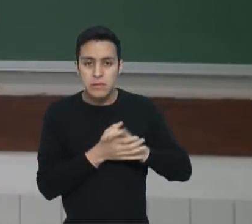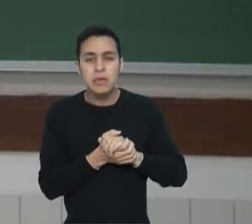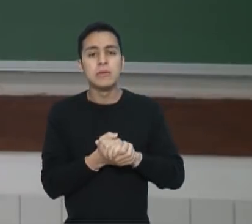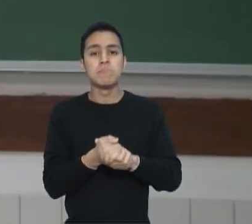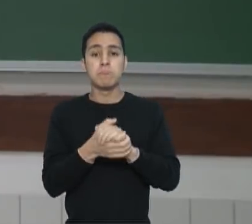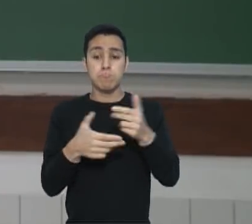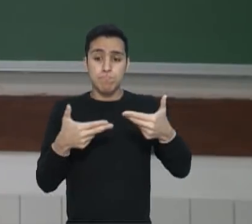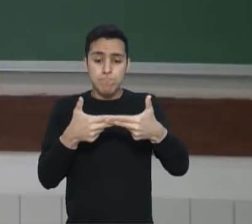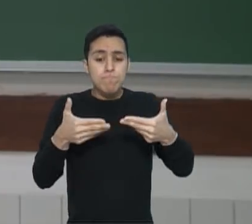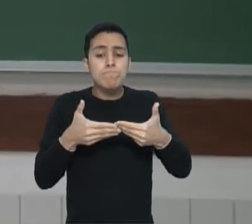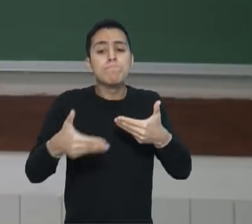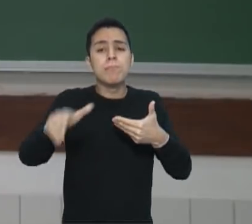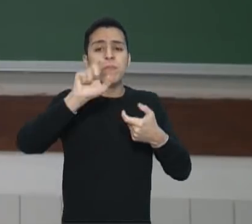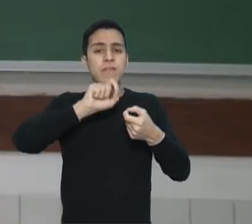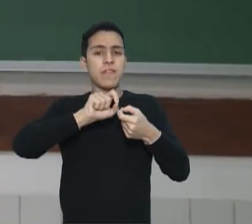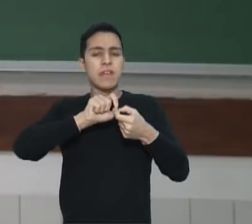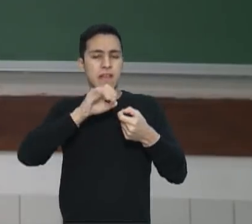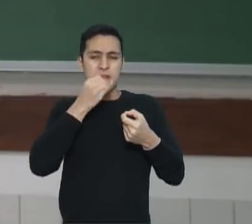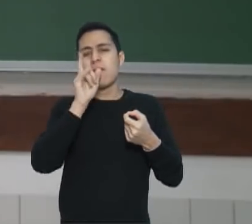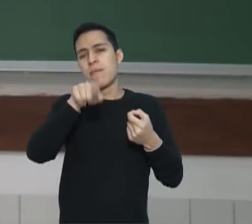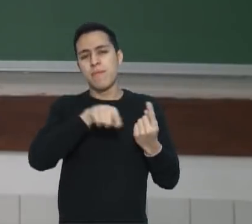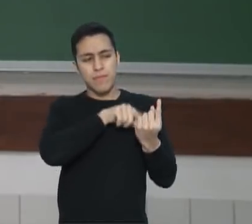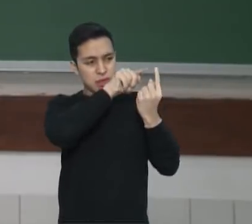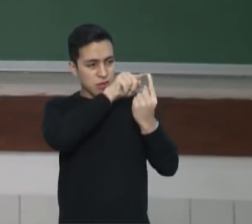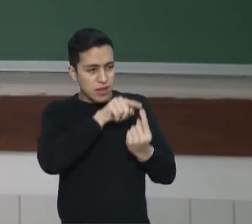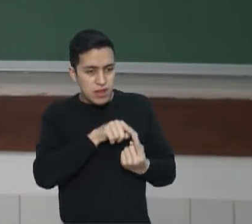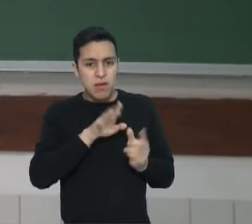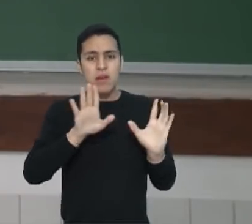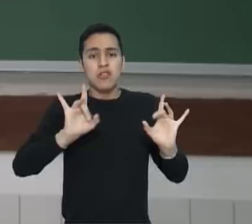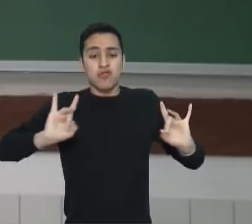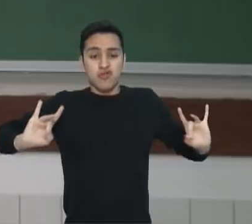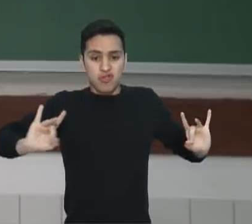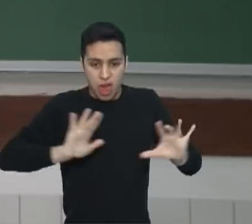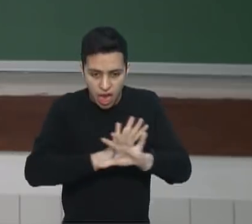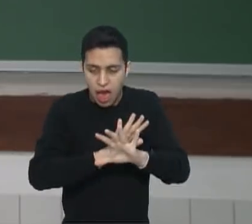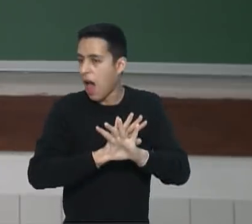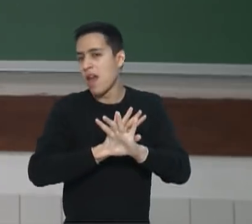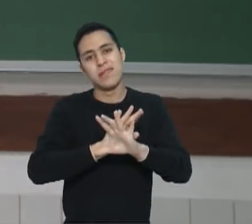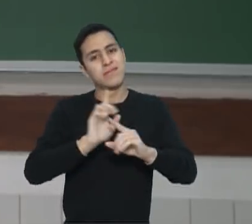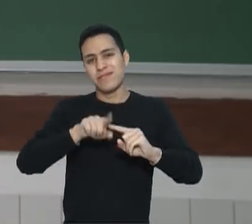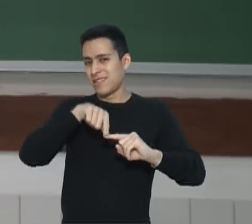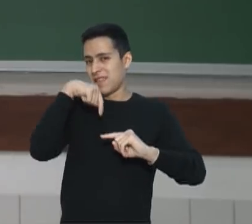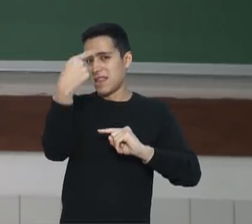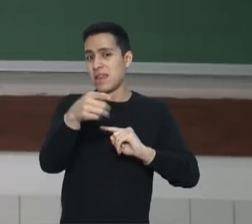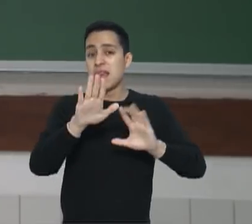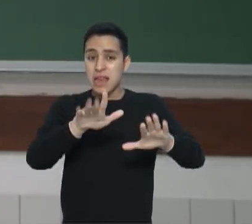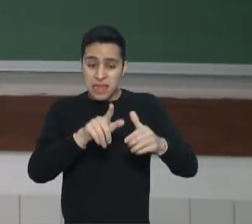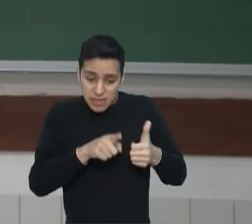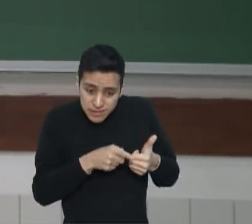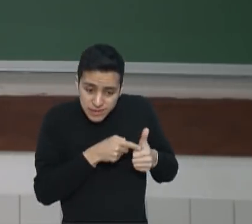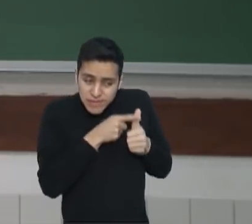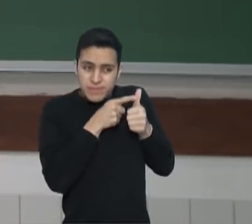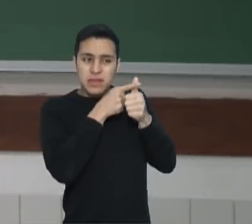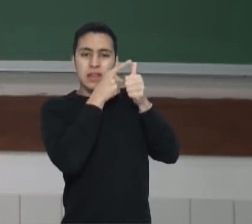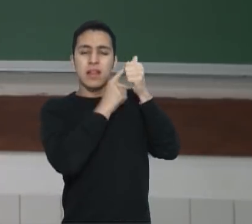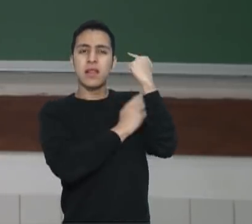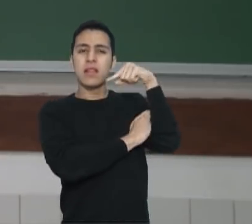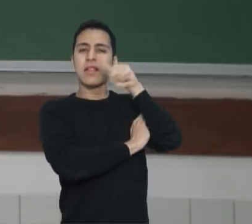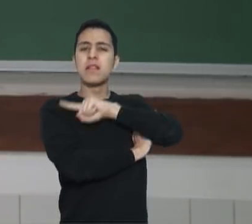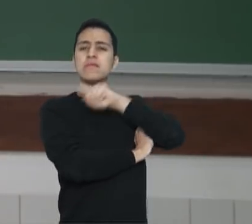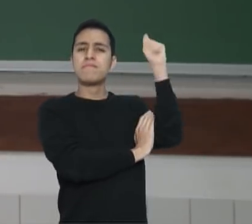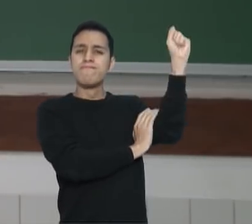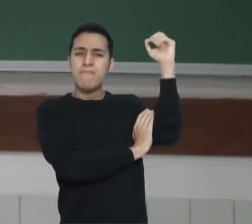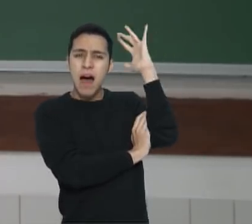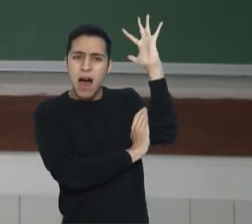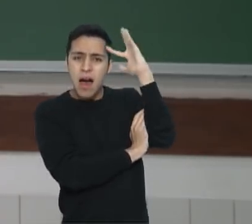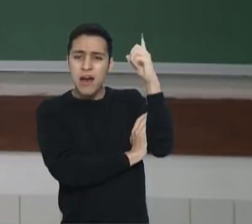nós realizamos, os nossos objetivos, são as últimas coisas que nós alcançamos, mas são as primeiras que nós visualizamos,